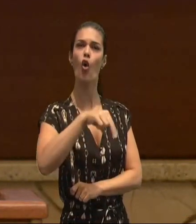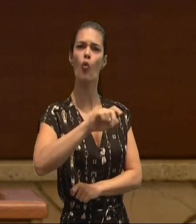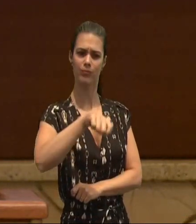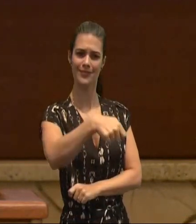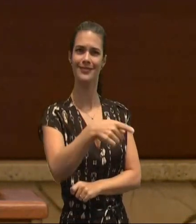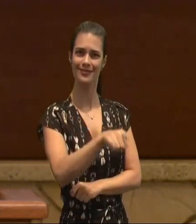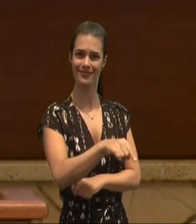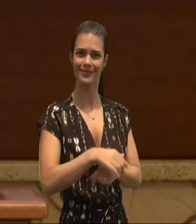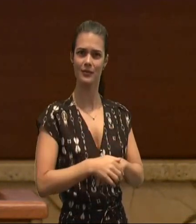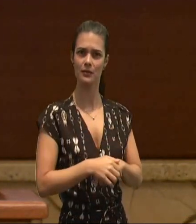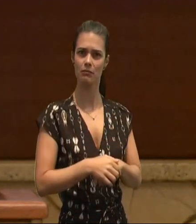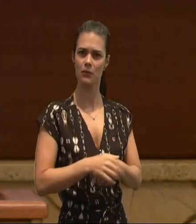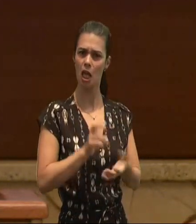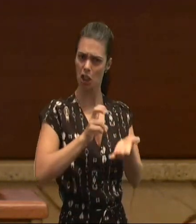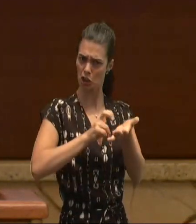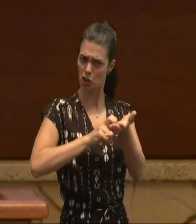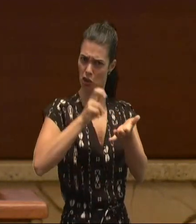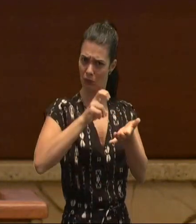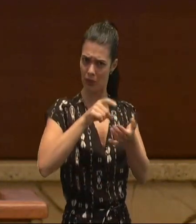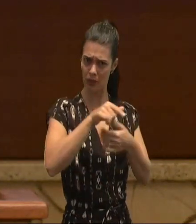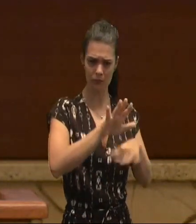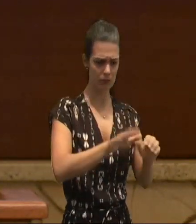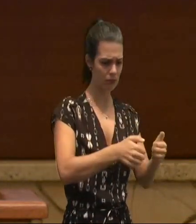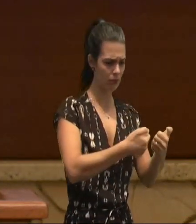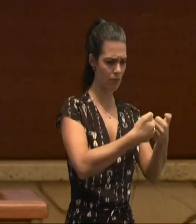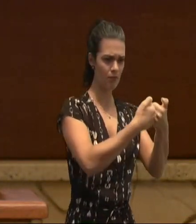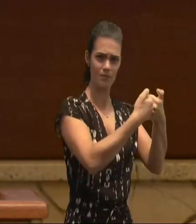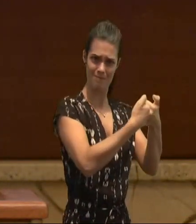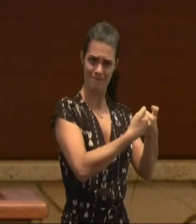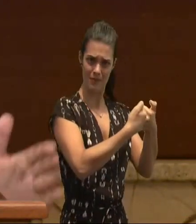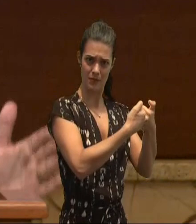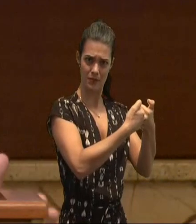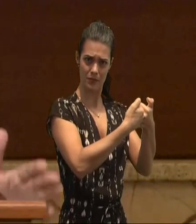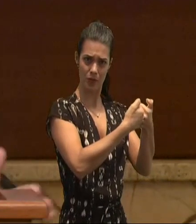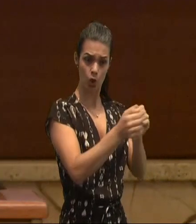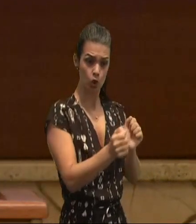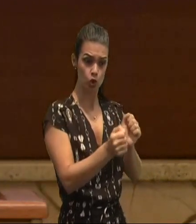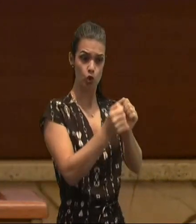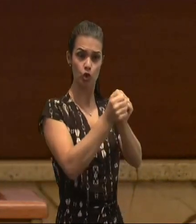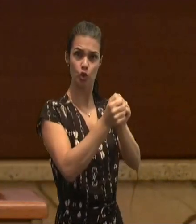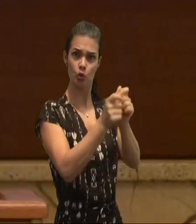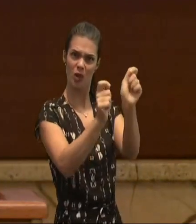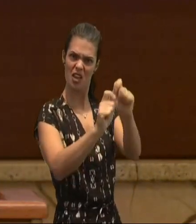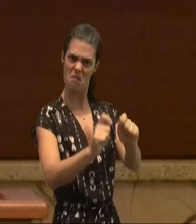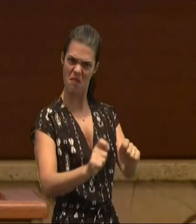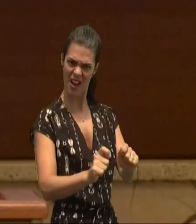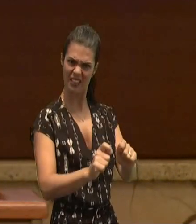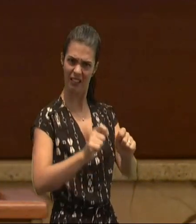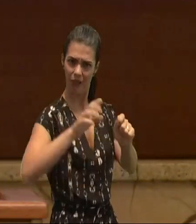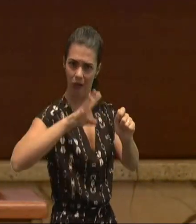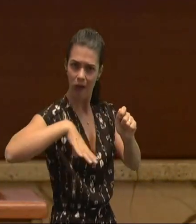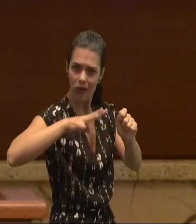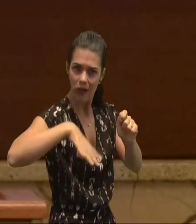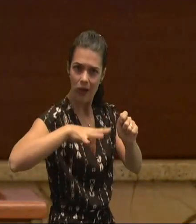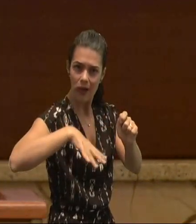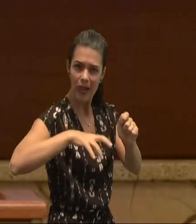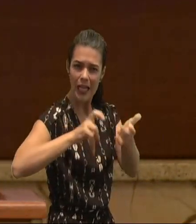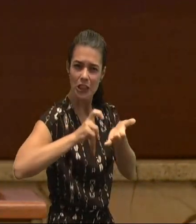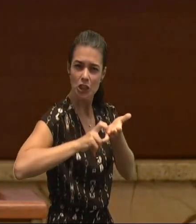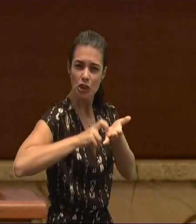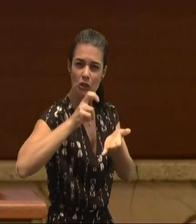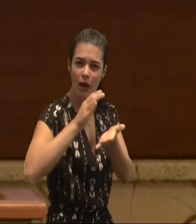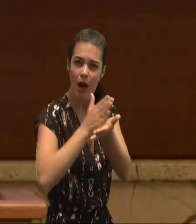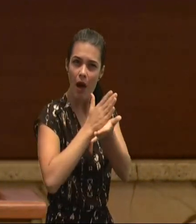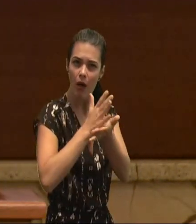numa das manhãs, em que a arca de Deus estava ao lado do deus Dagom, pela manhã, algumas